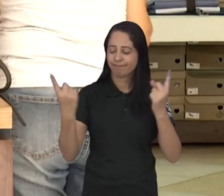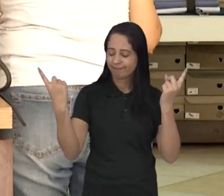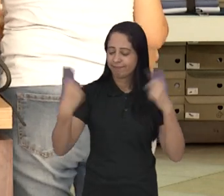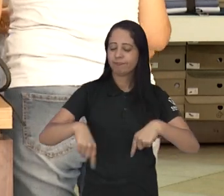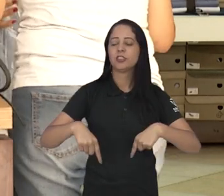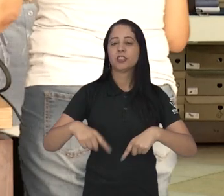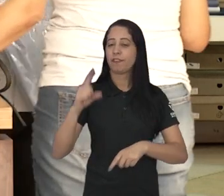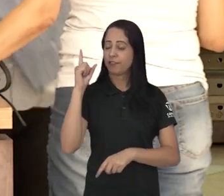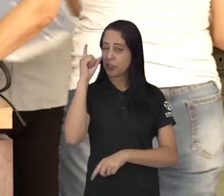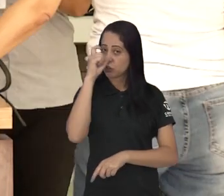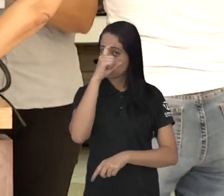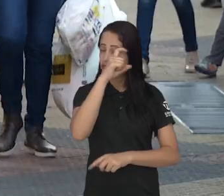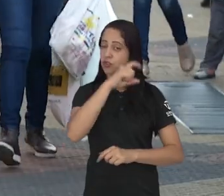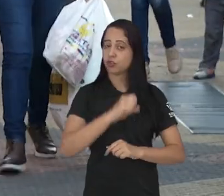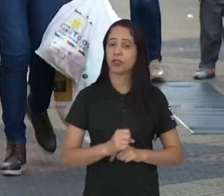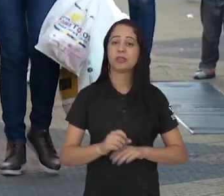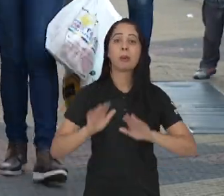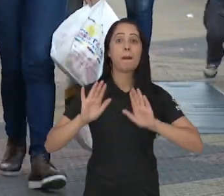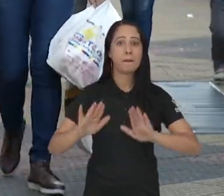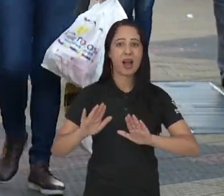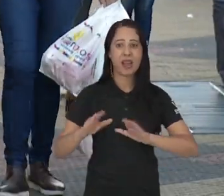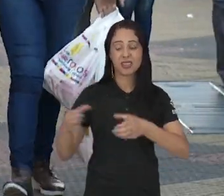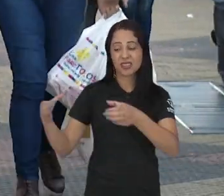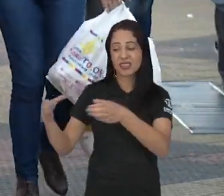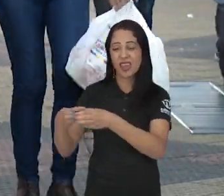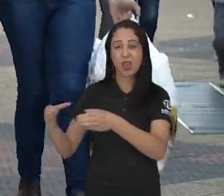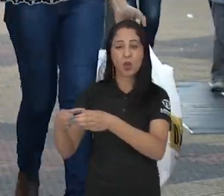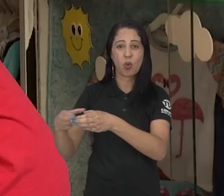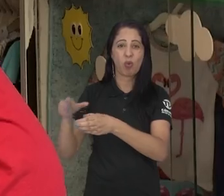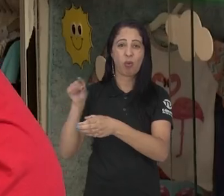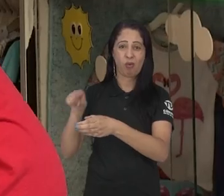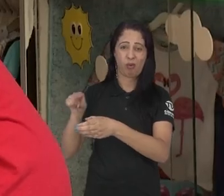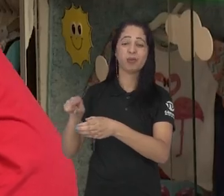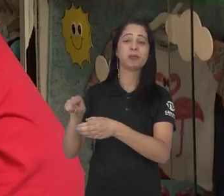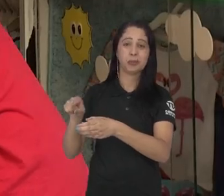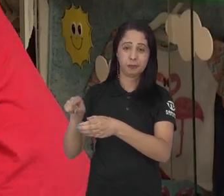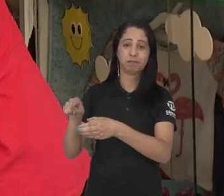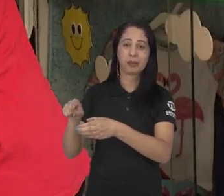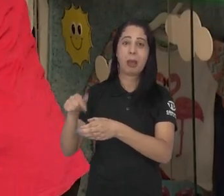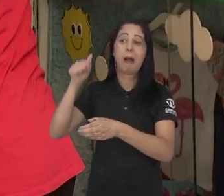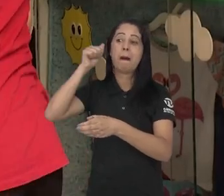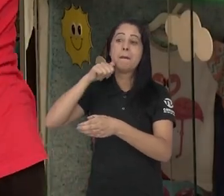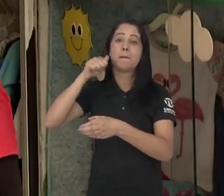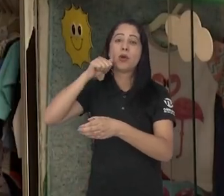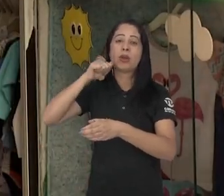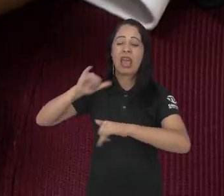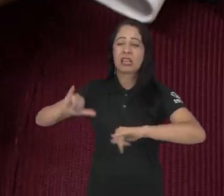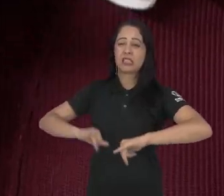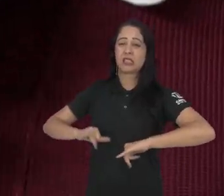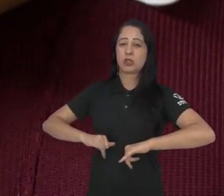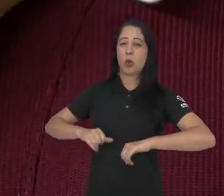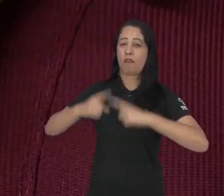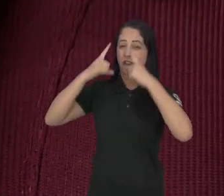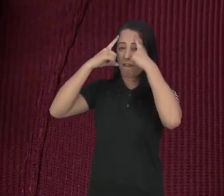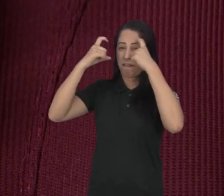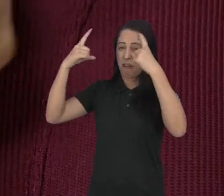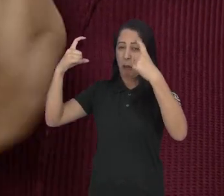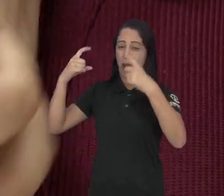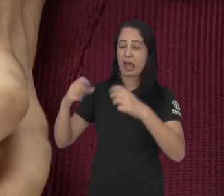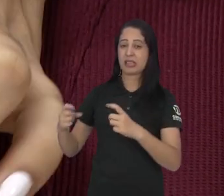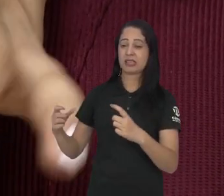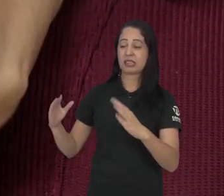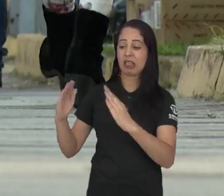já é Um Desafio enfrentado por muitos brasileiros mas para uma parcela específica da população mulheres que sofreram